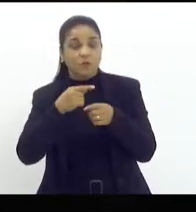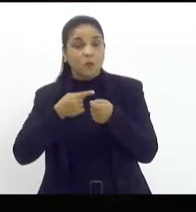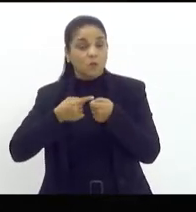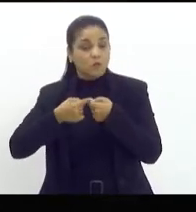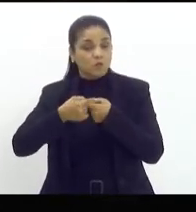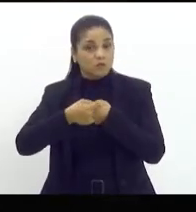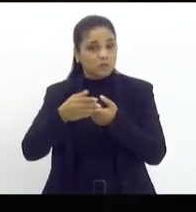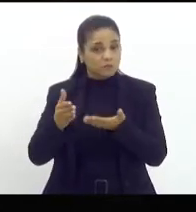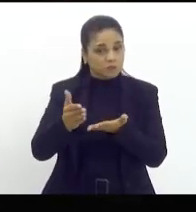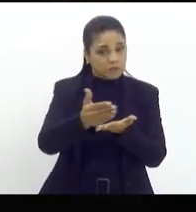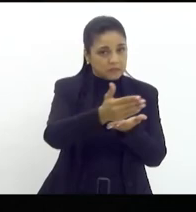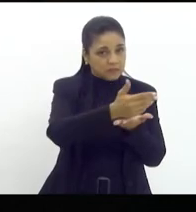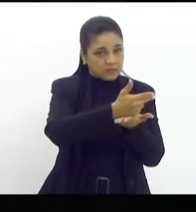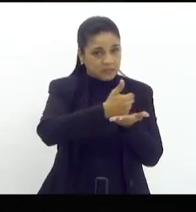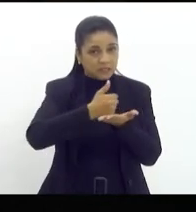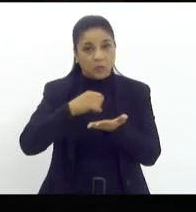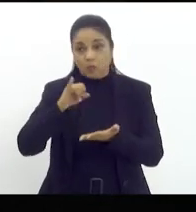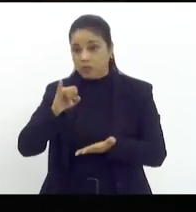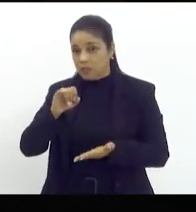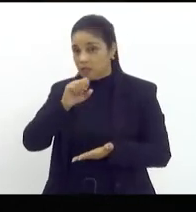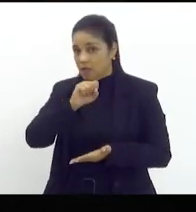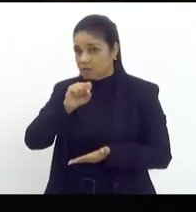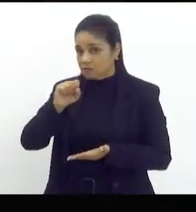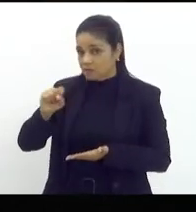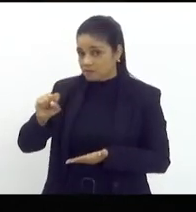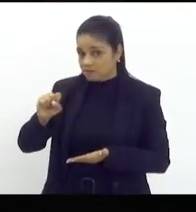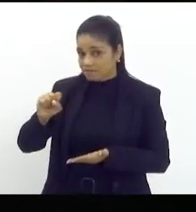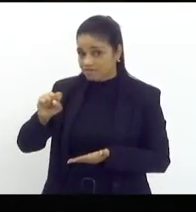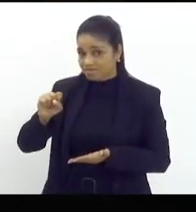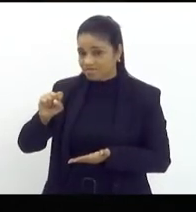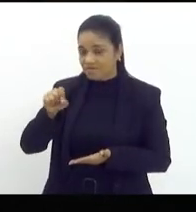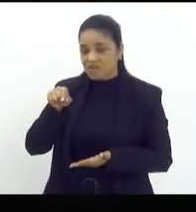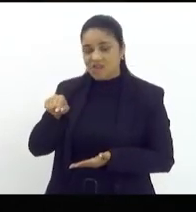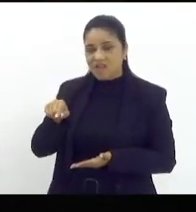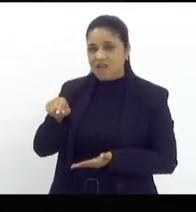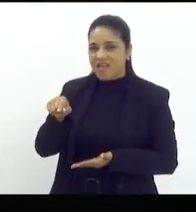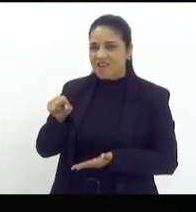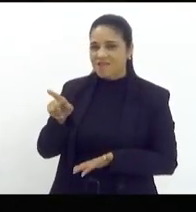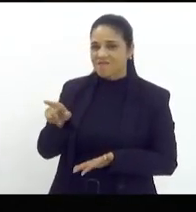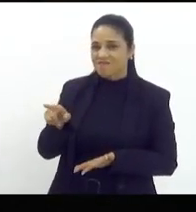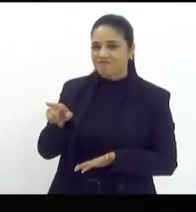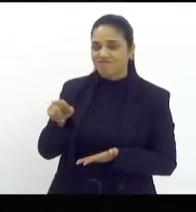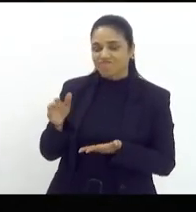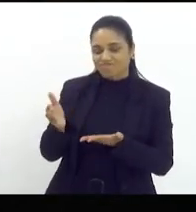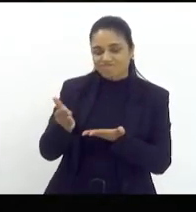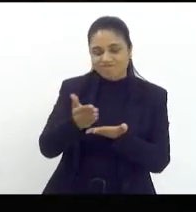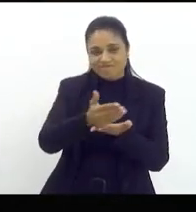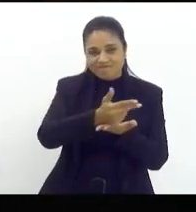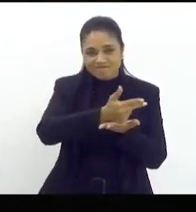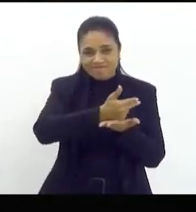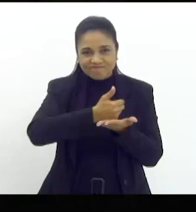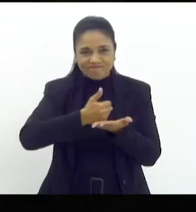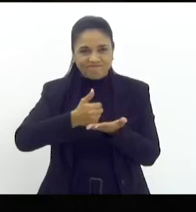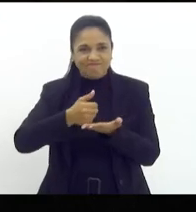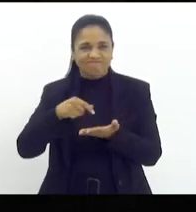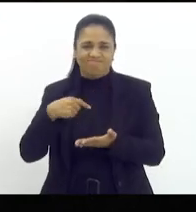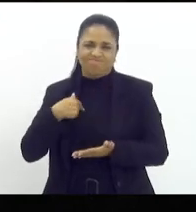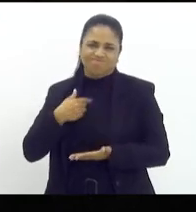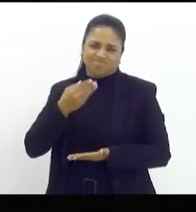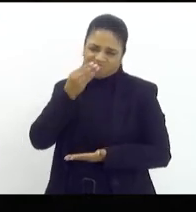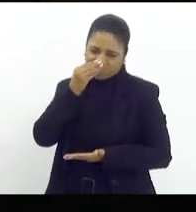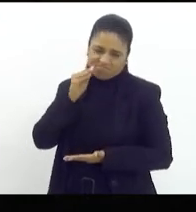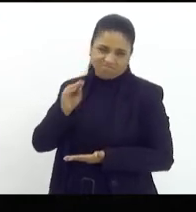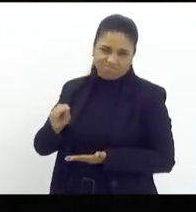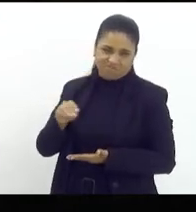o ISS porque era o patinho feio das receitas Ninguém imaginava